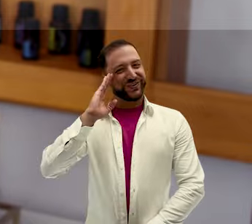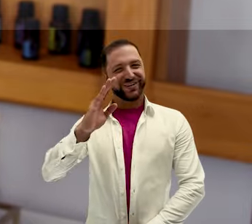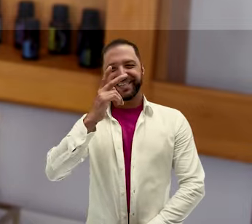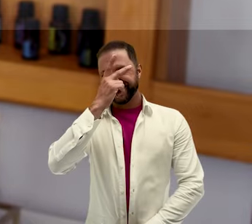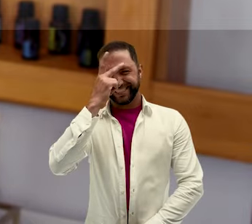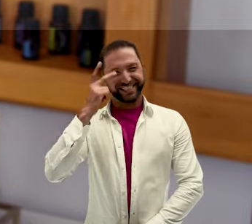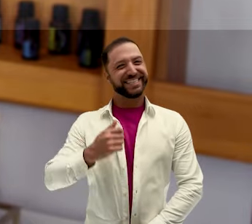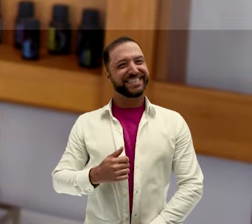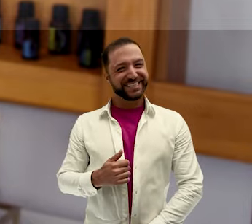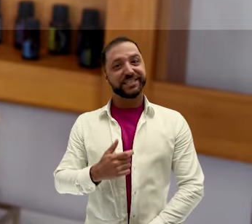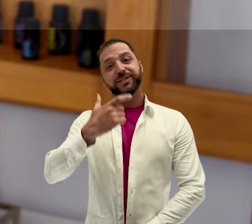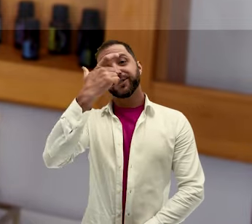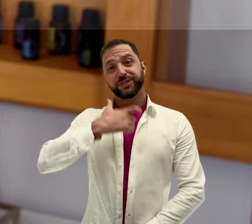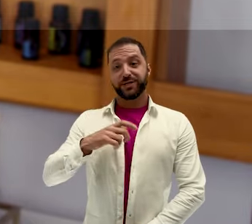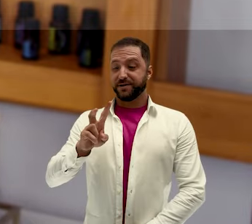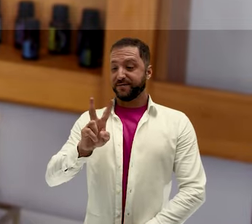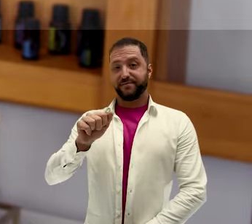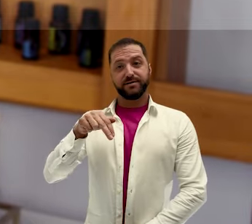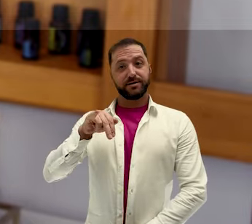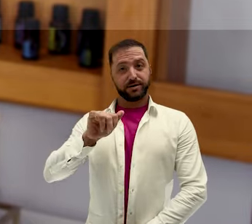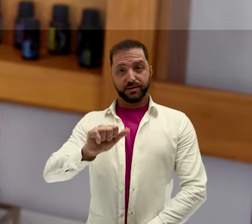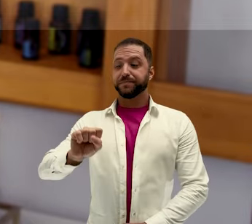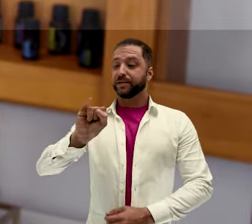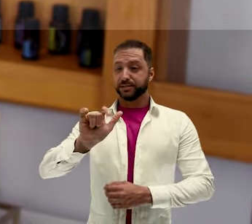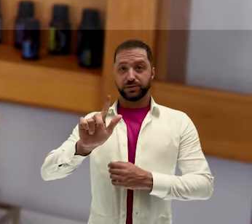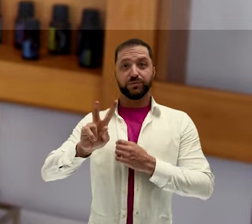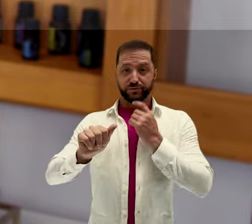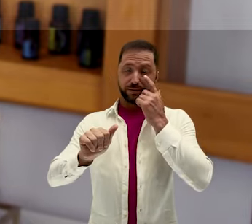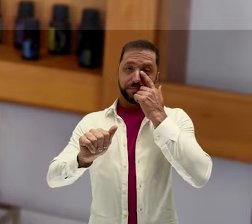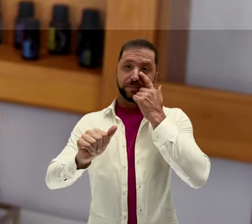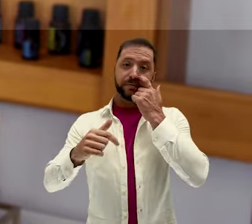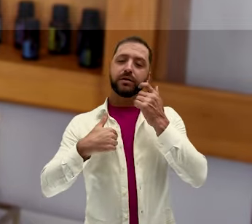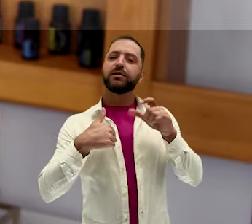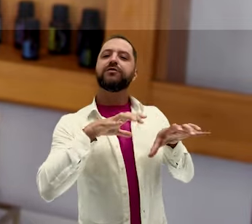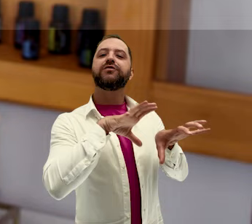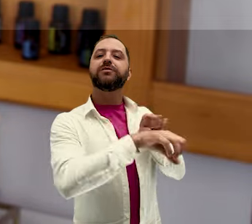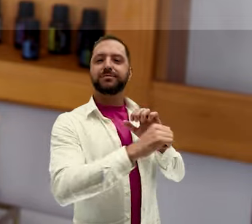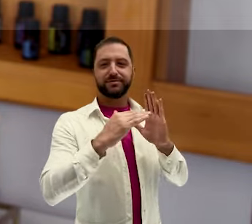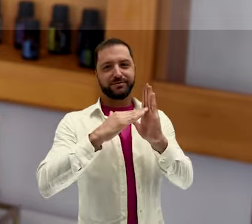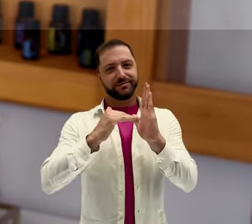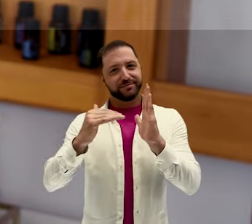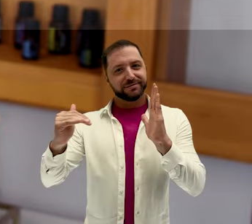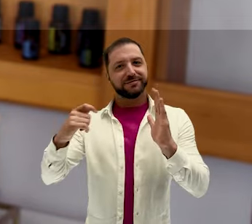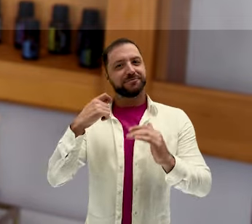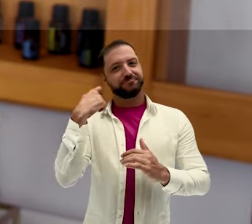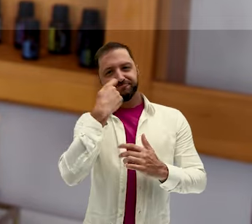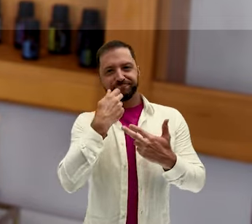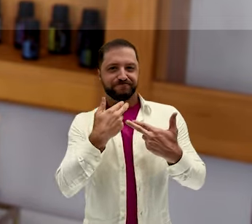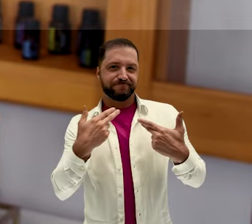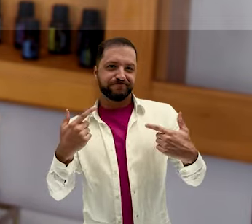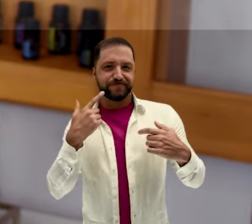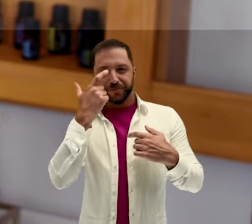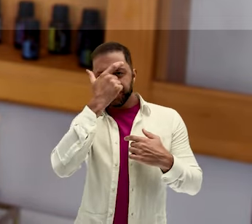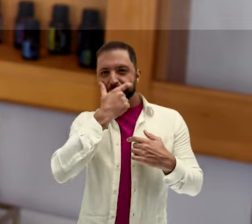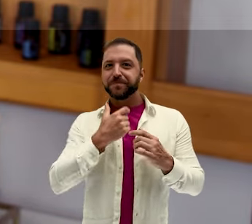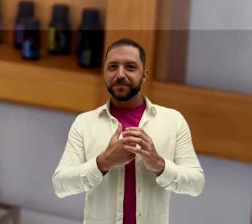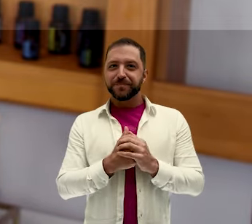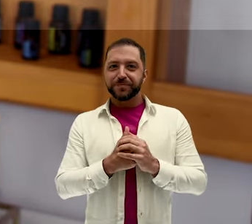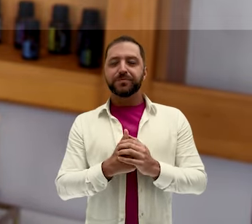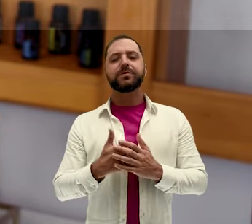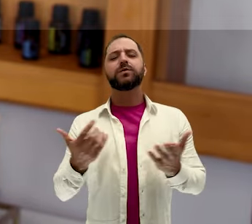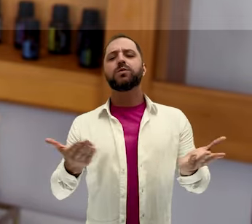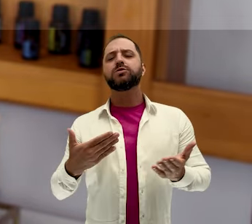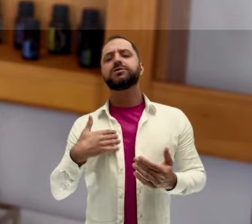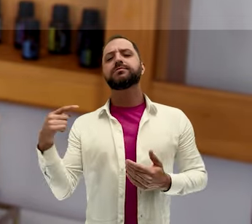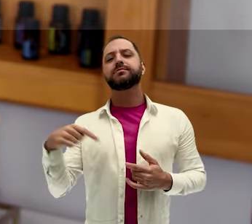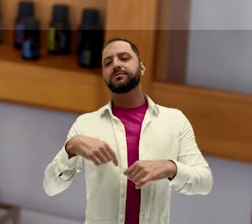Oi, gente! Eu sou a Vânia Silva, sou formada em Estética e Cosmética. Hoje eu venho aqui